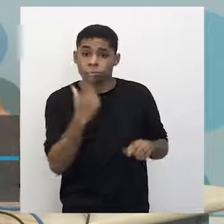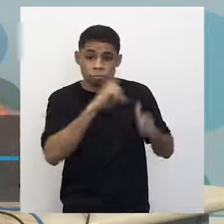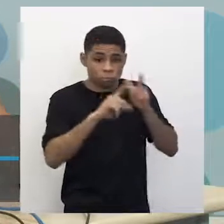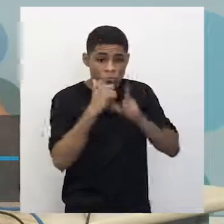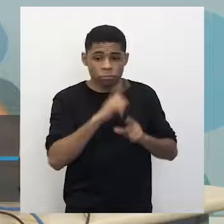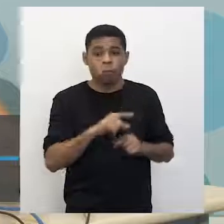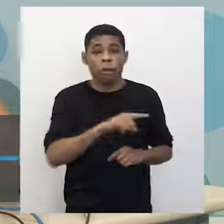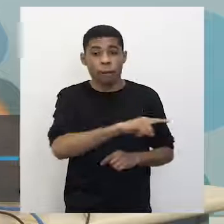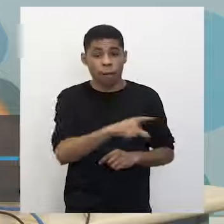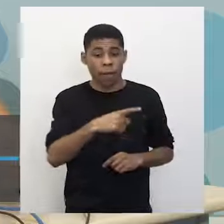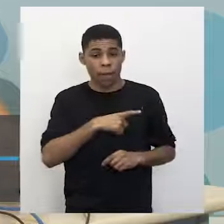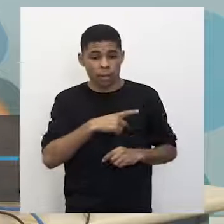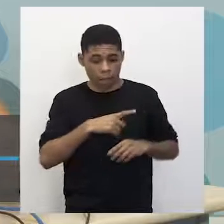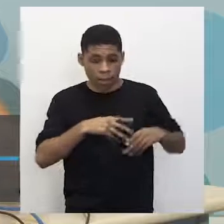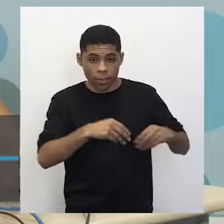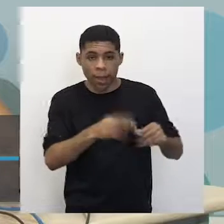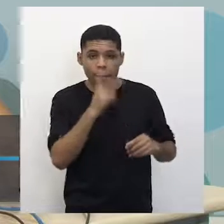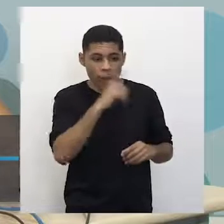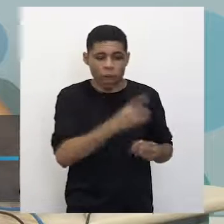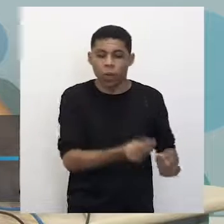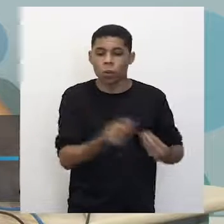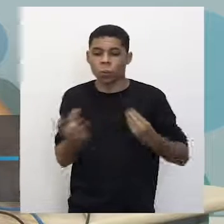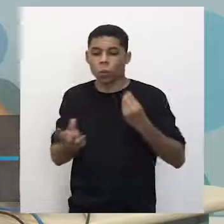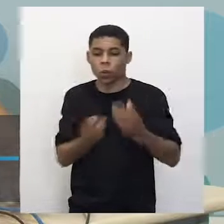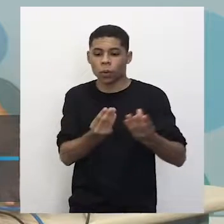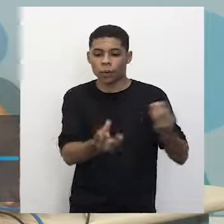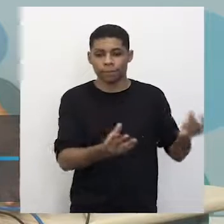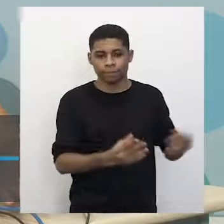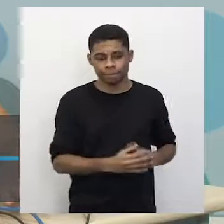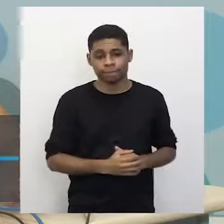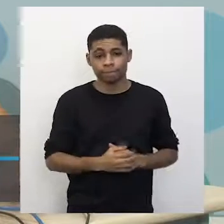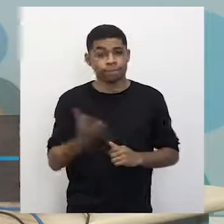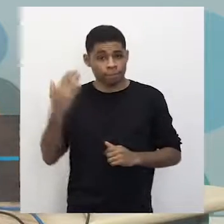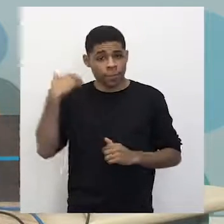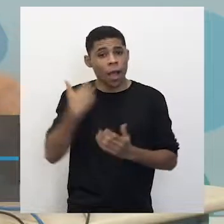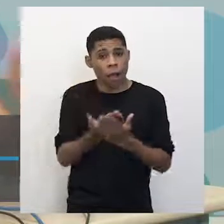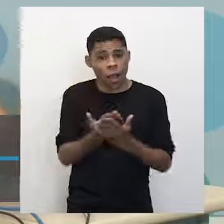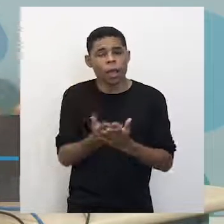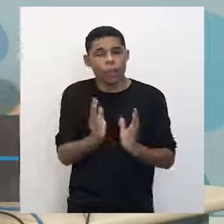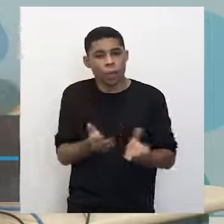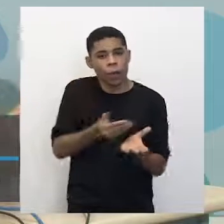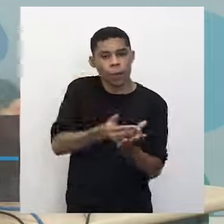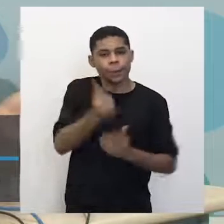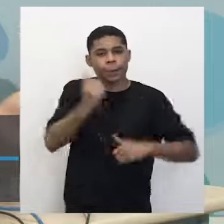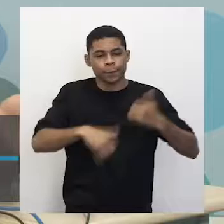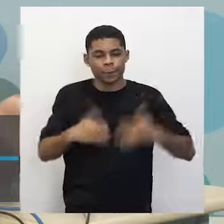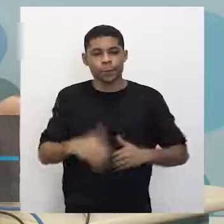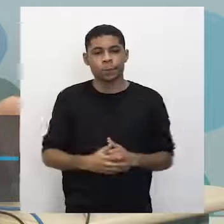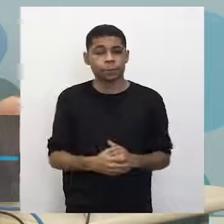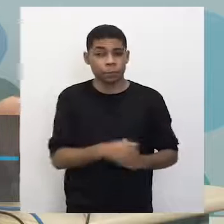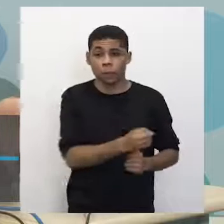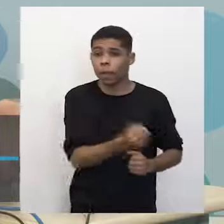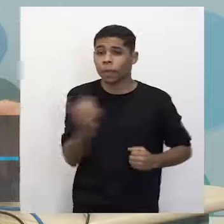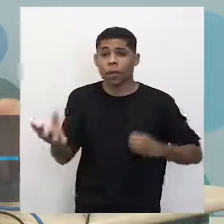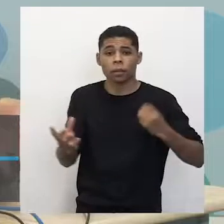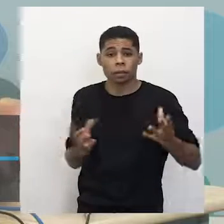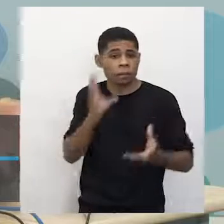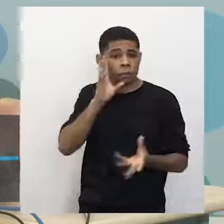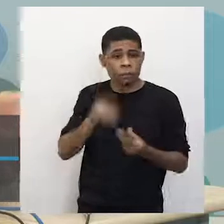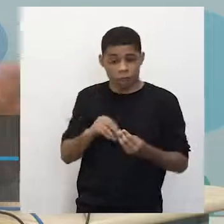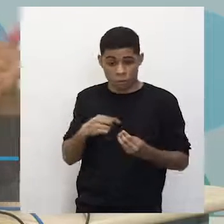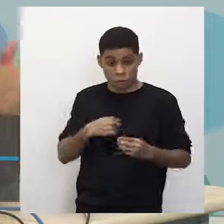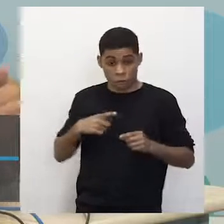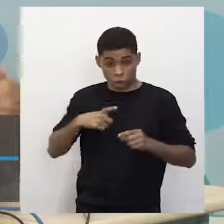ele doa as terras. E a gente até já comentou isso em aulas anteriores, né? Quem está doando está perdendo.